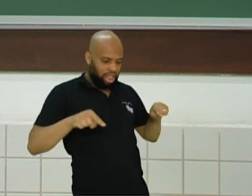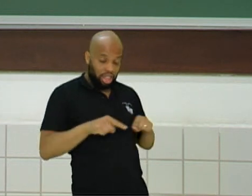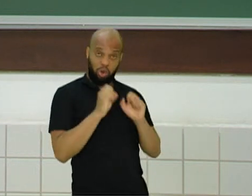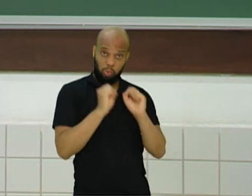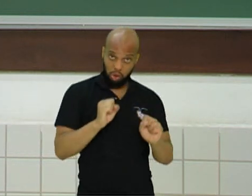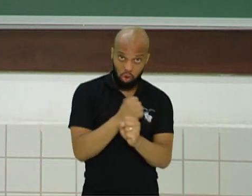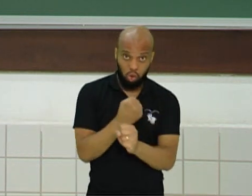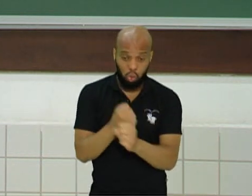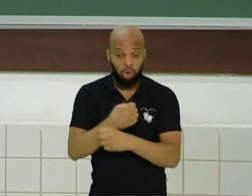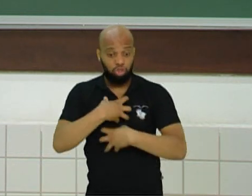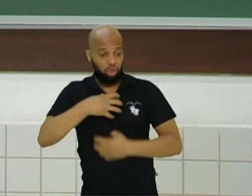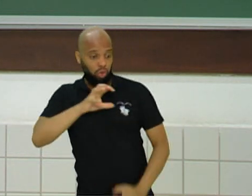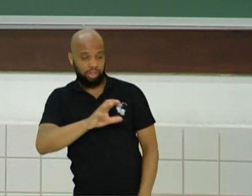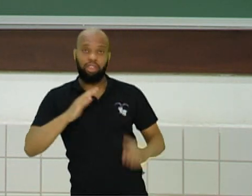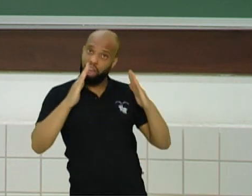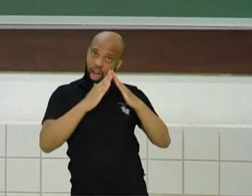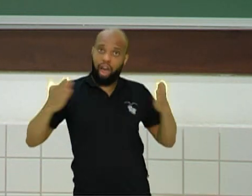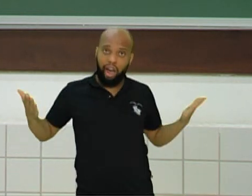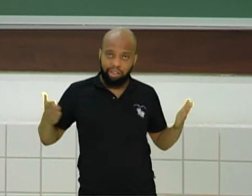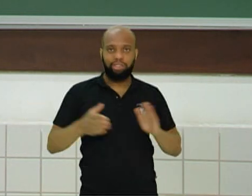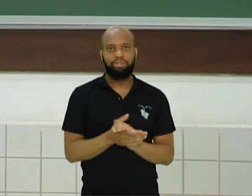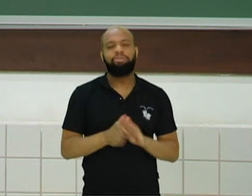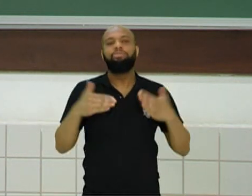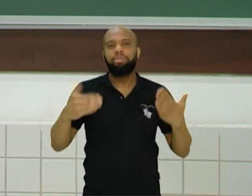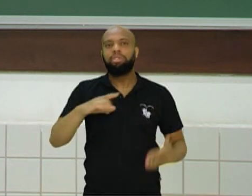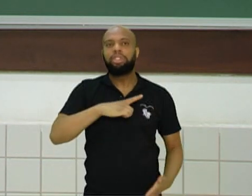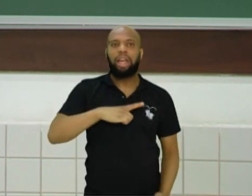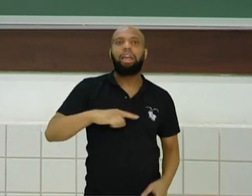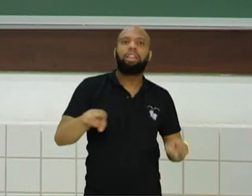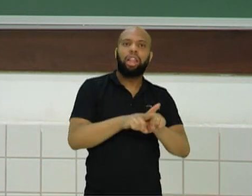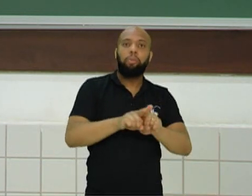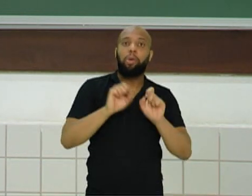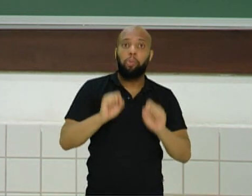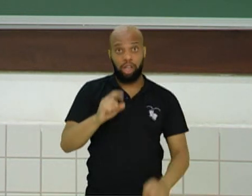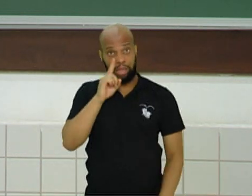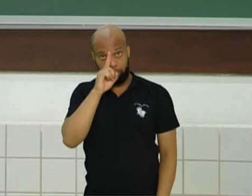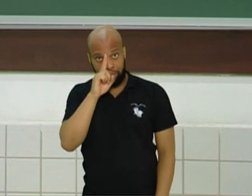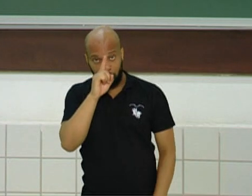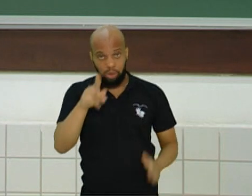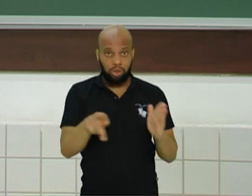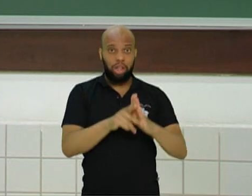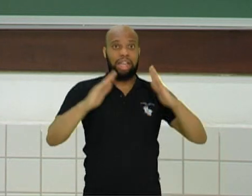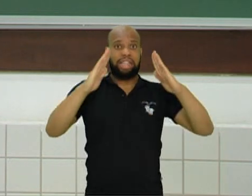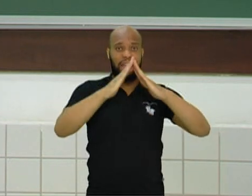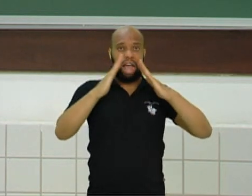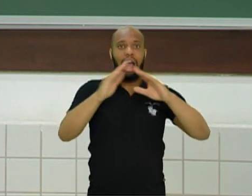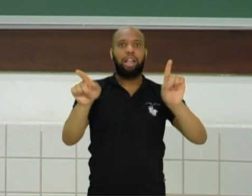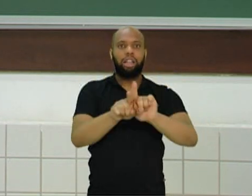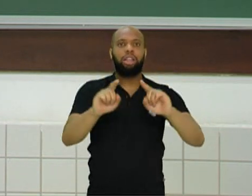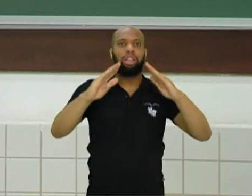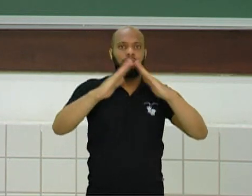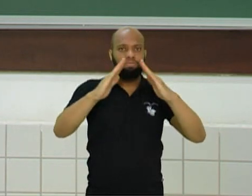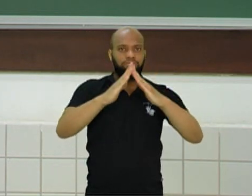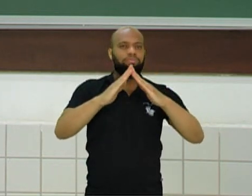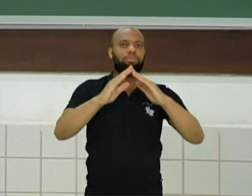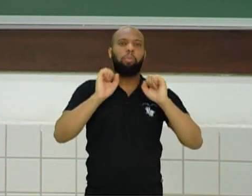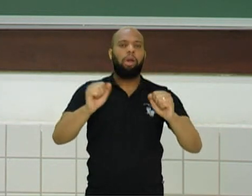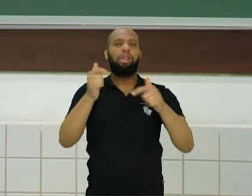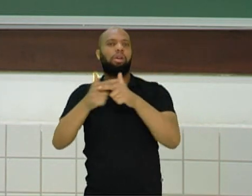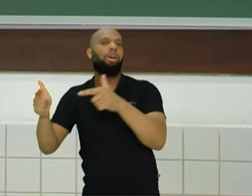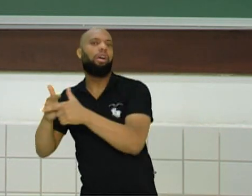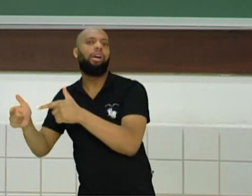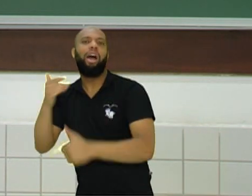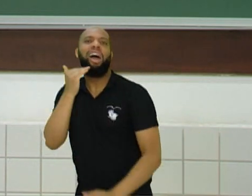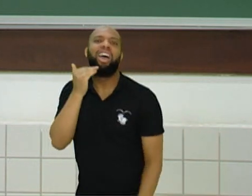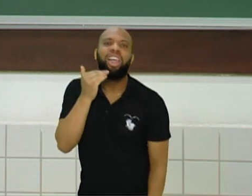estar construindo ali. Muitas vezes, né, corre o risco daquela casa vir a sofrer algum